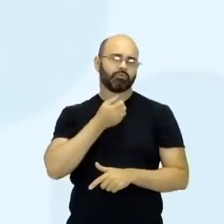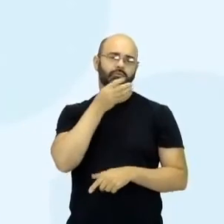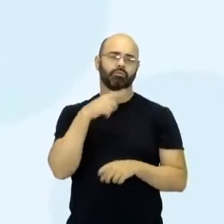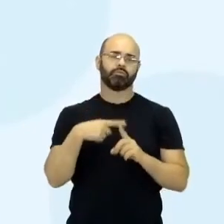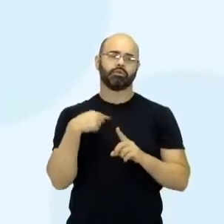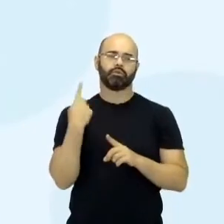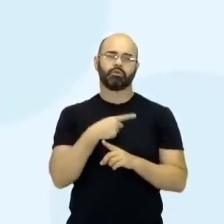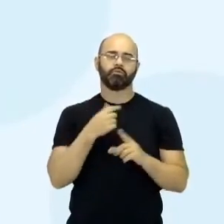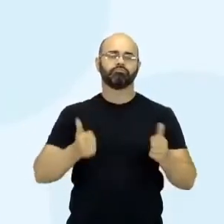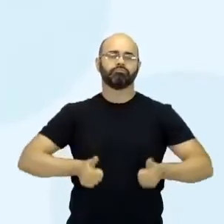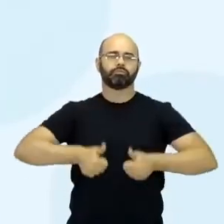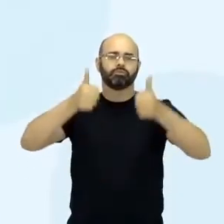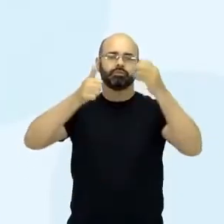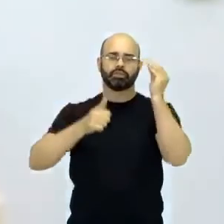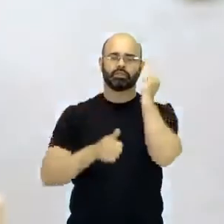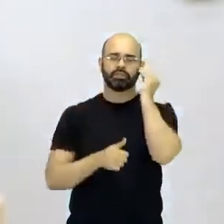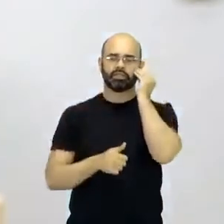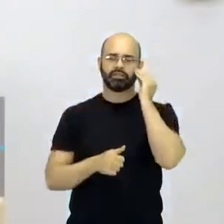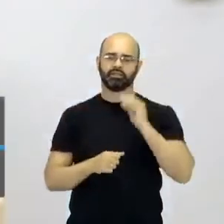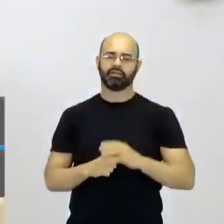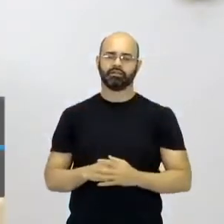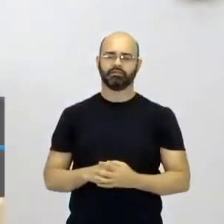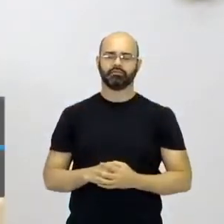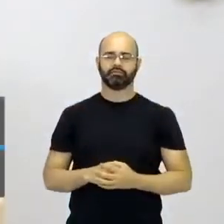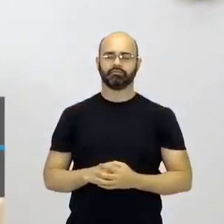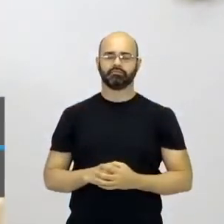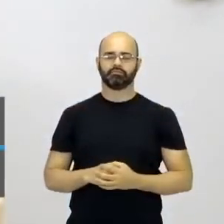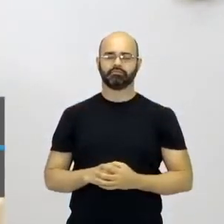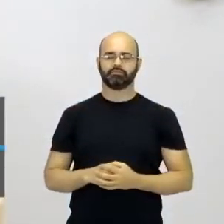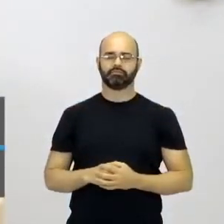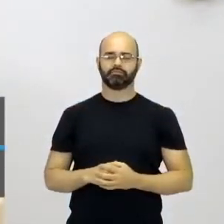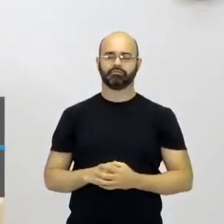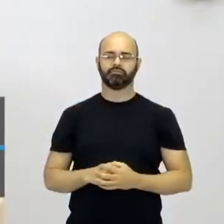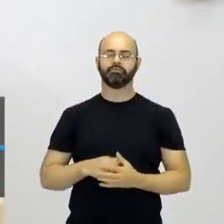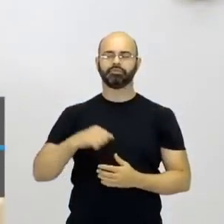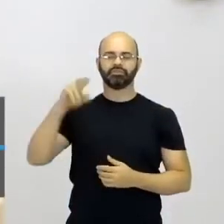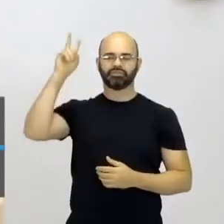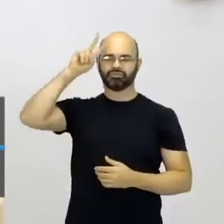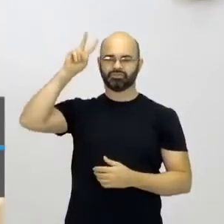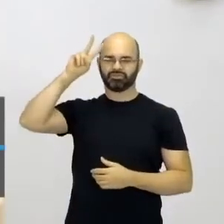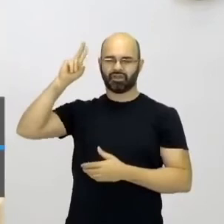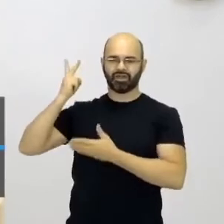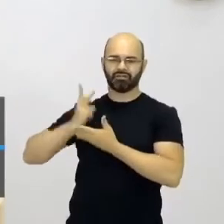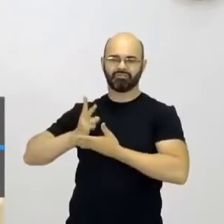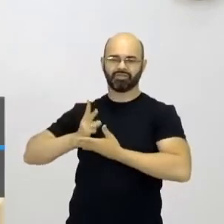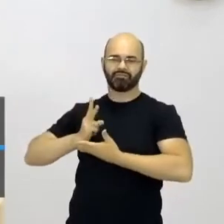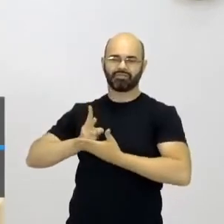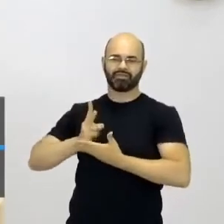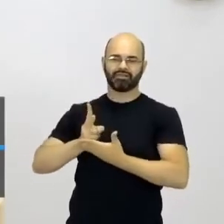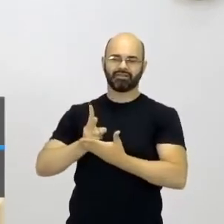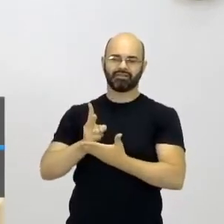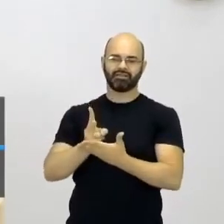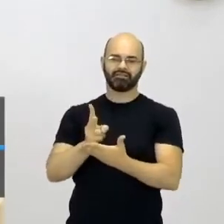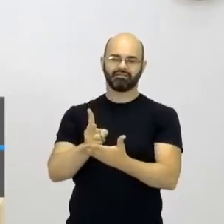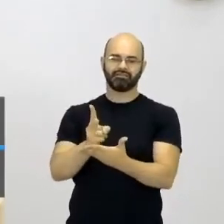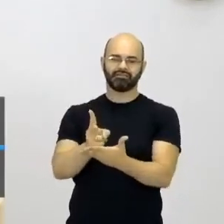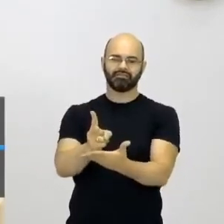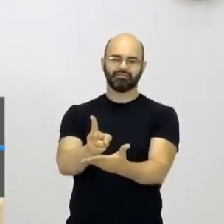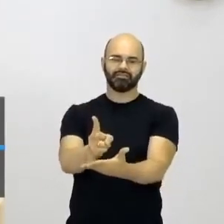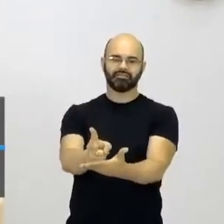sempre fazer uma aula melhor. E realmente, eu acho que uma grande permanência histórica de todas